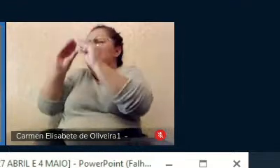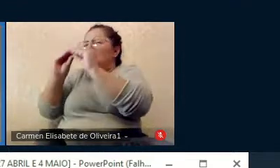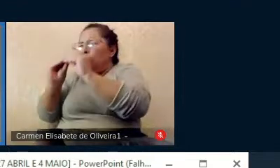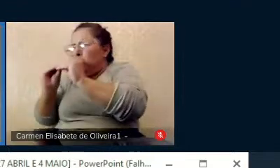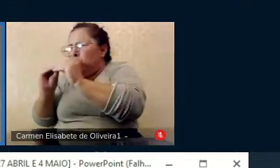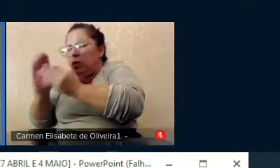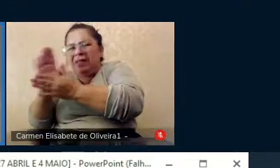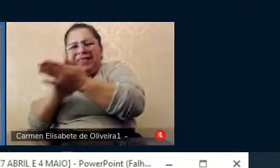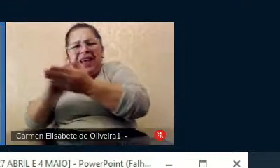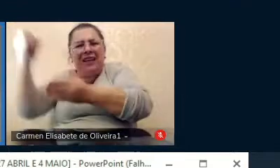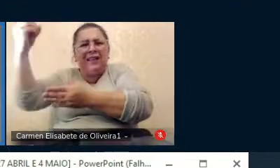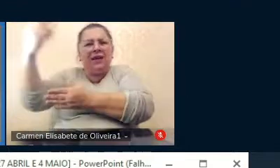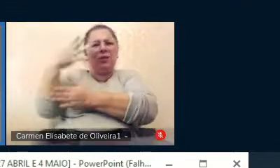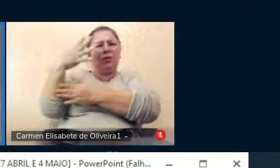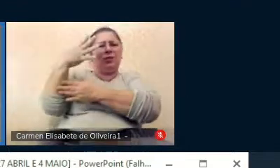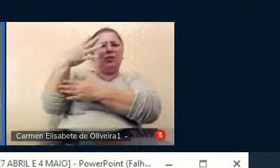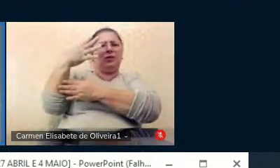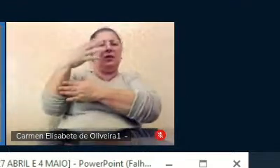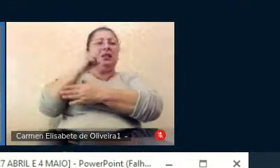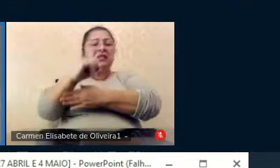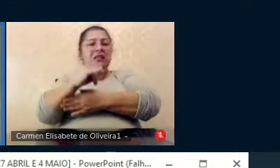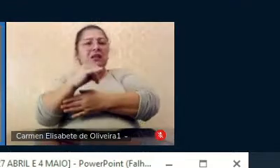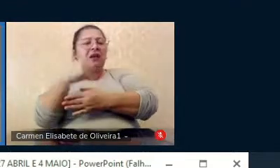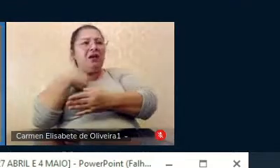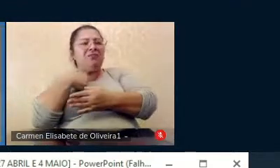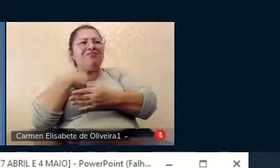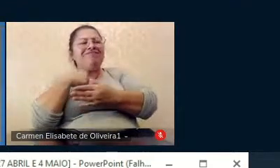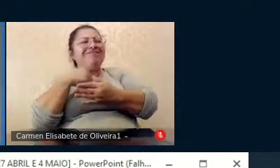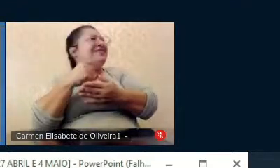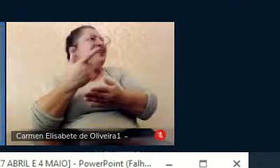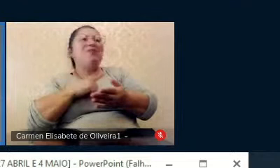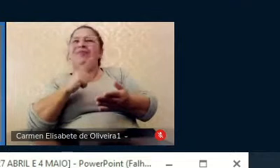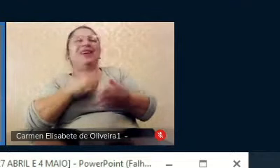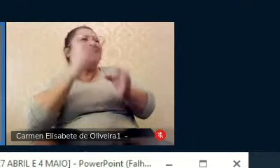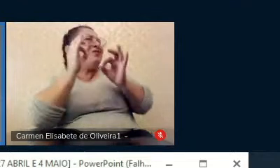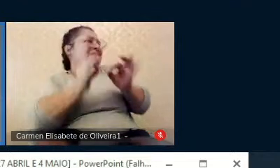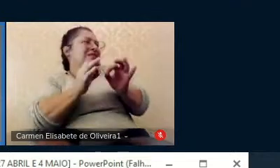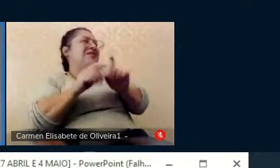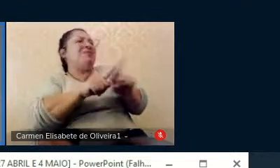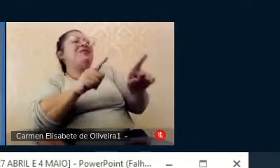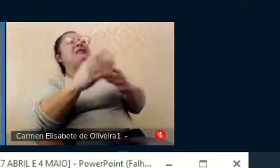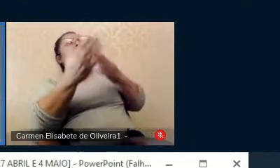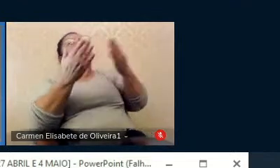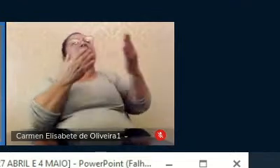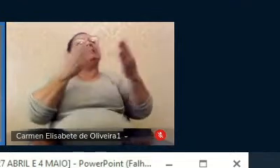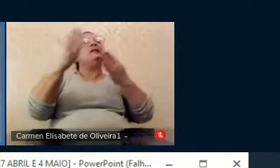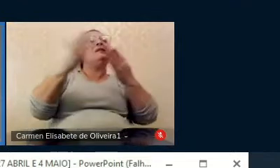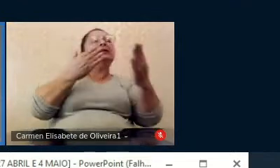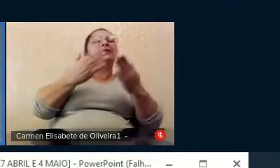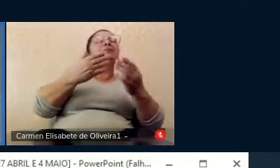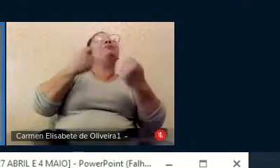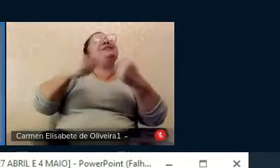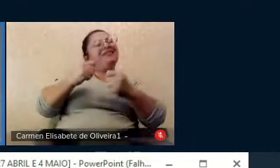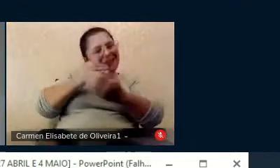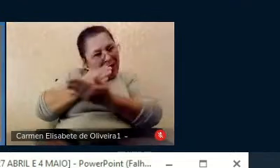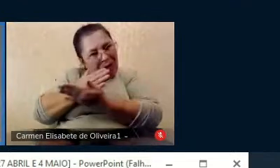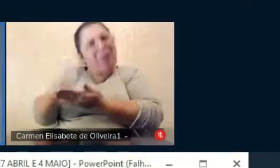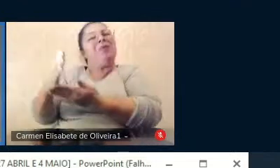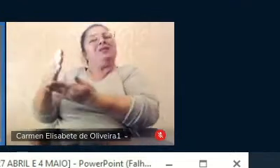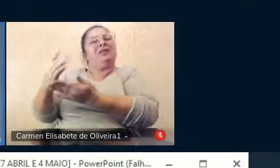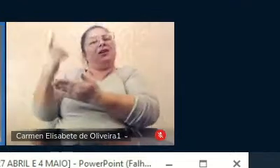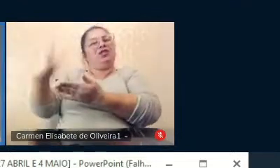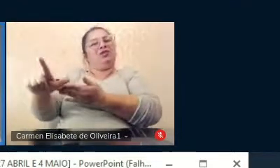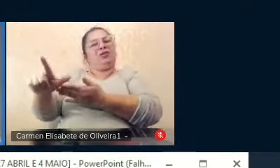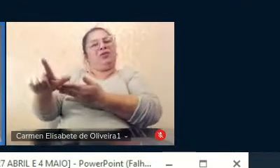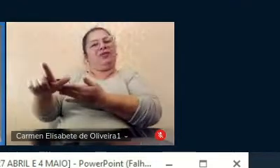quando tudo for incerto e você só duvidar, é hora do recomeço. Recomece a acreditar. Olha